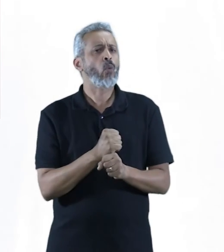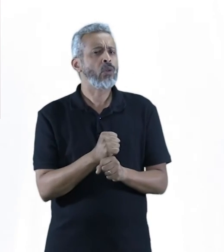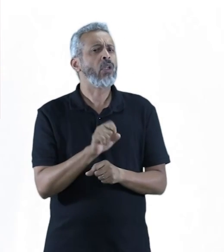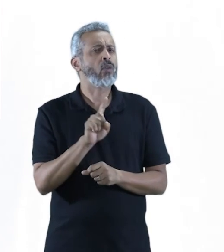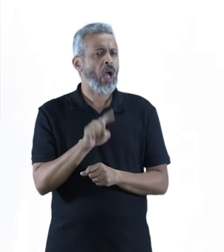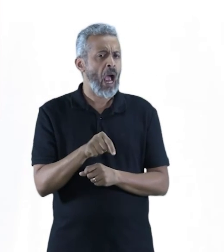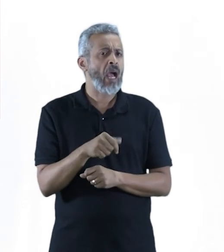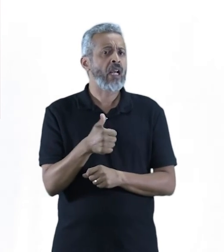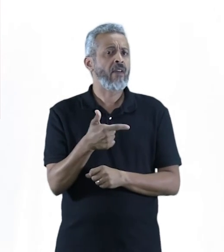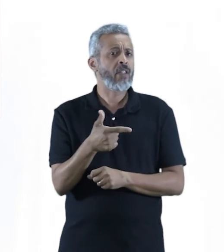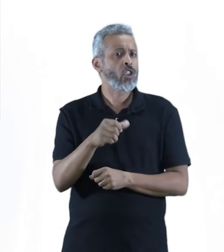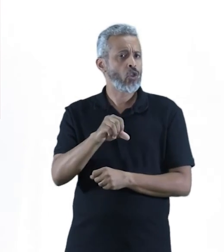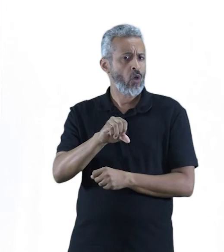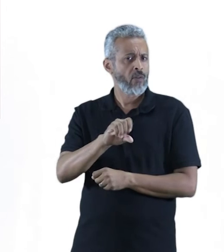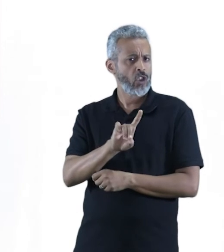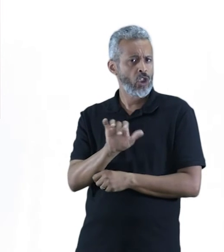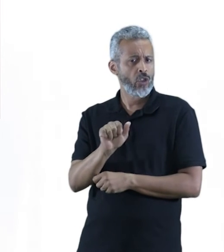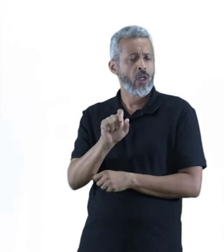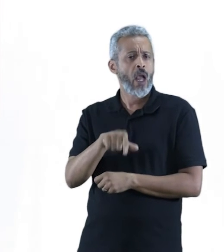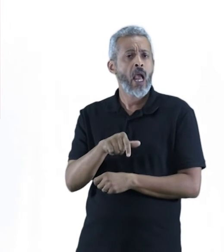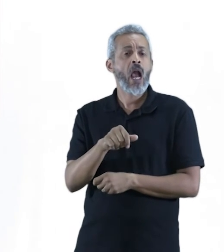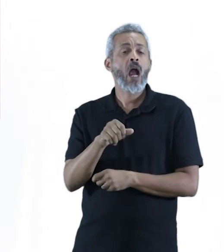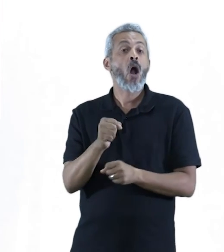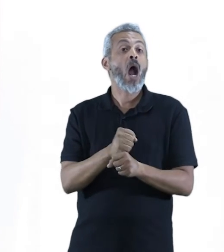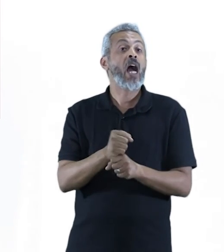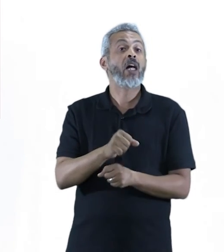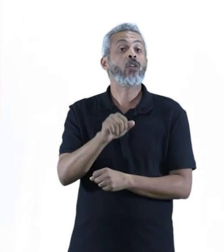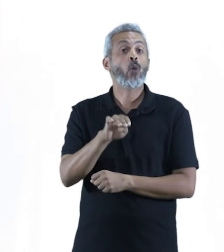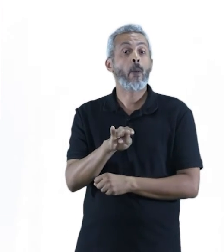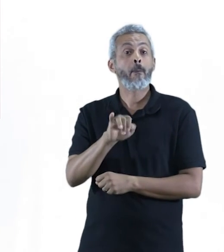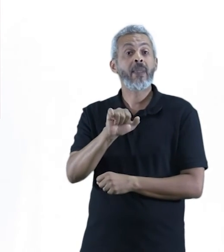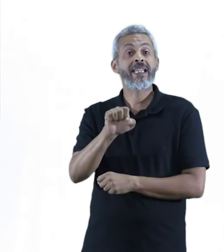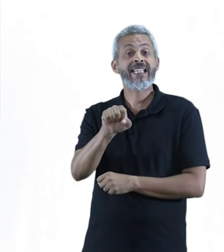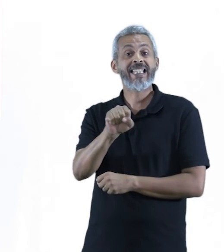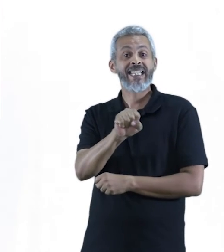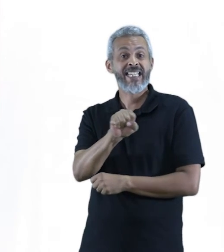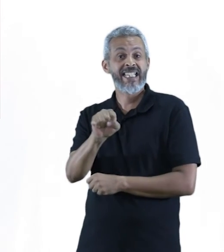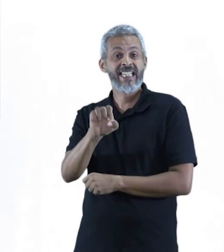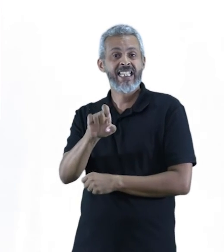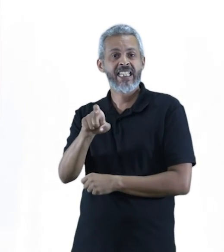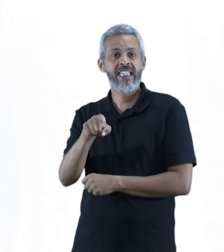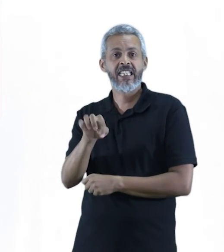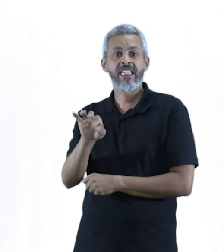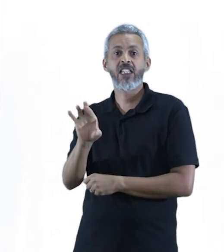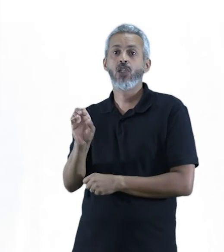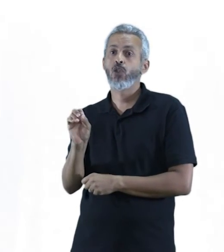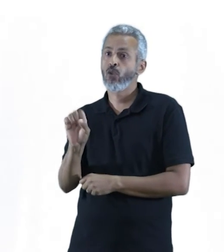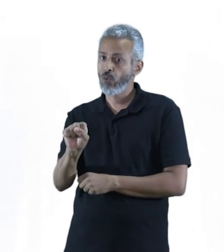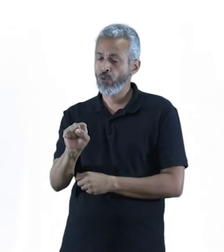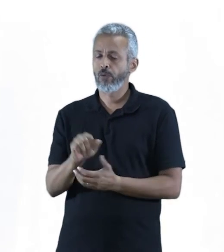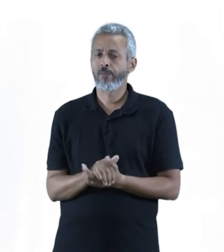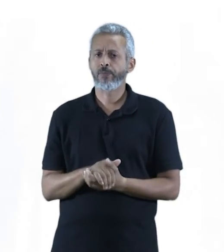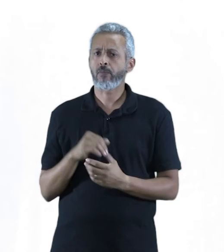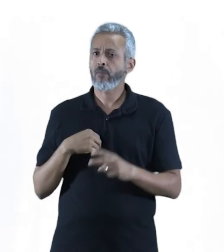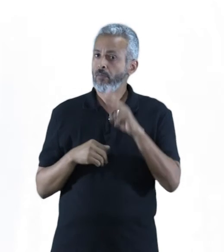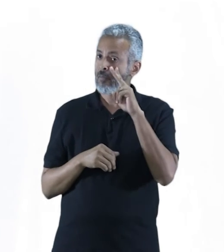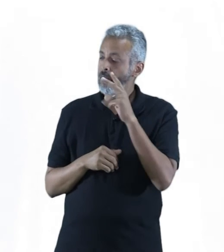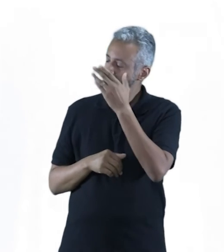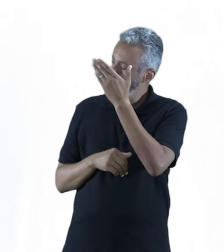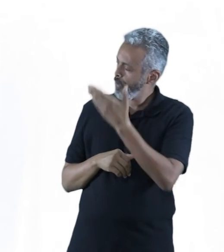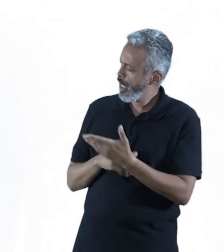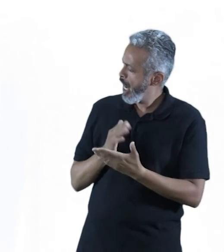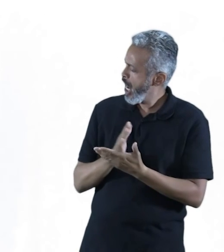anos em que fevereiro possui mais dias são conhecidos como anos bissextos. Vamos